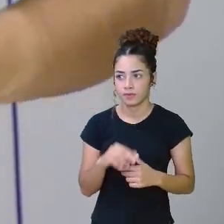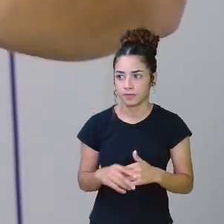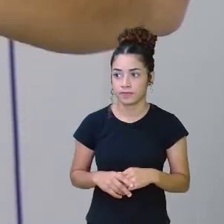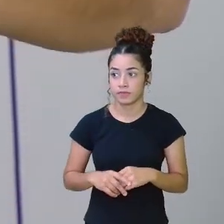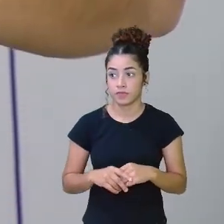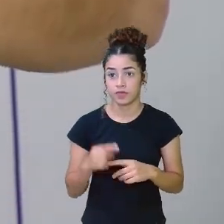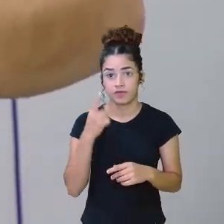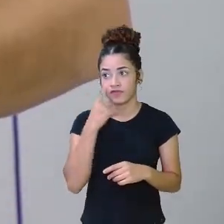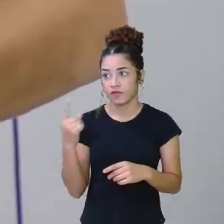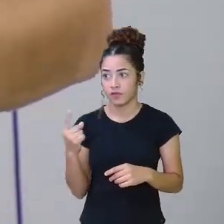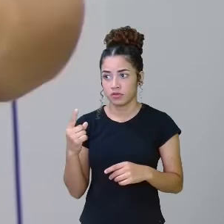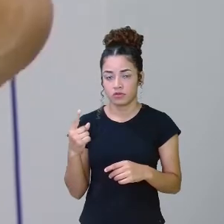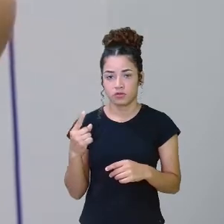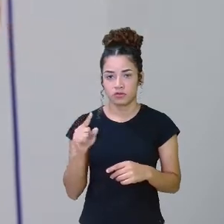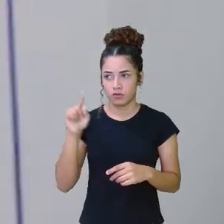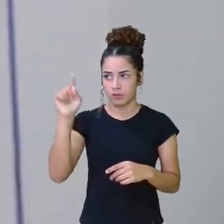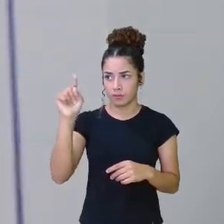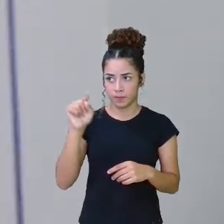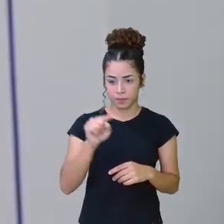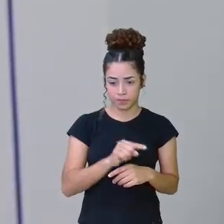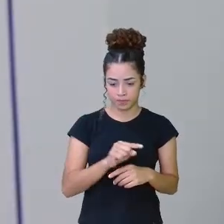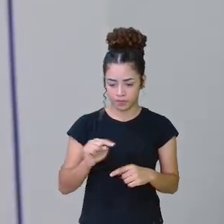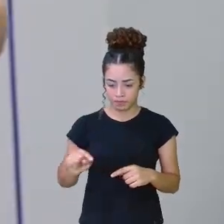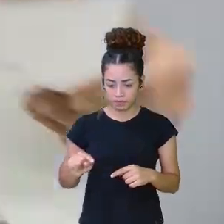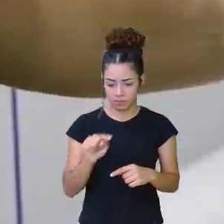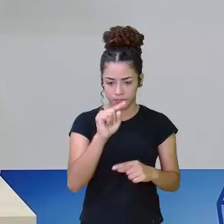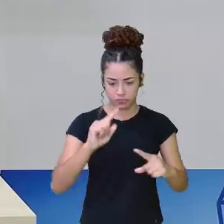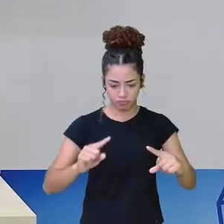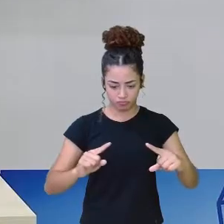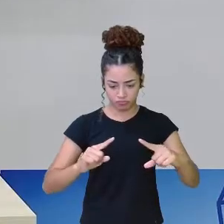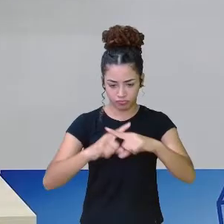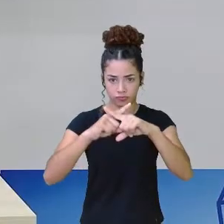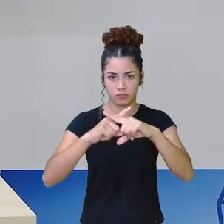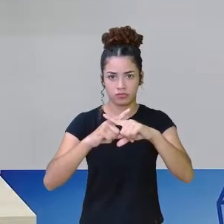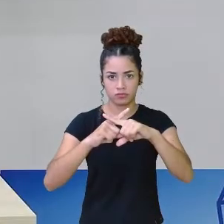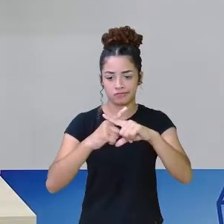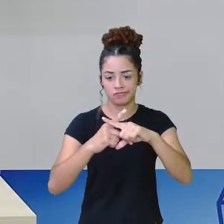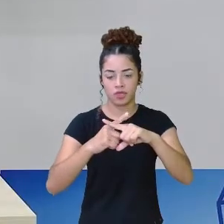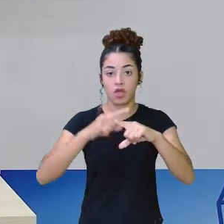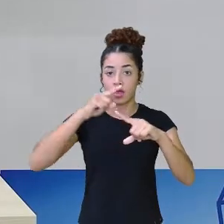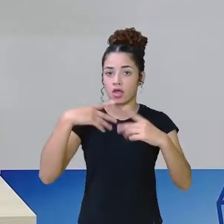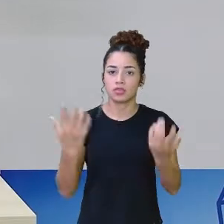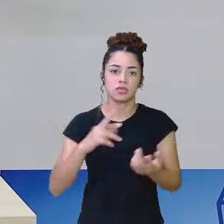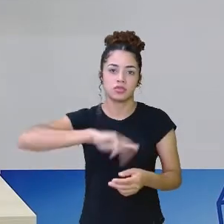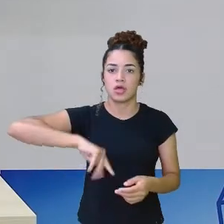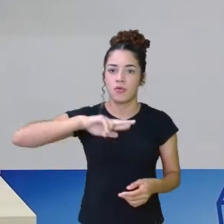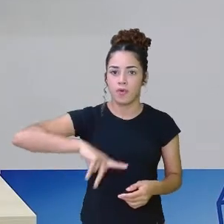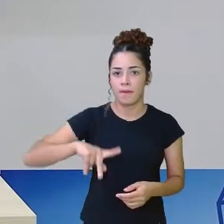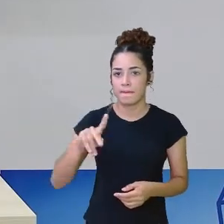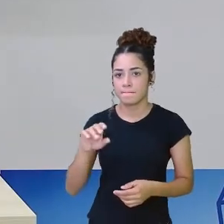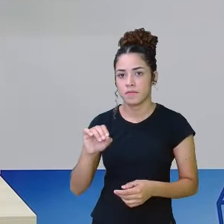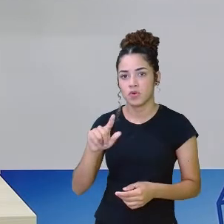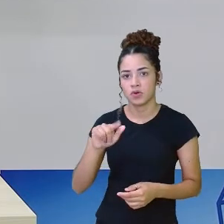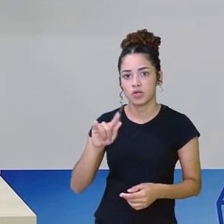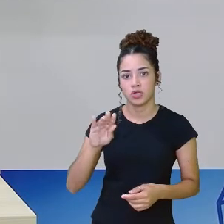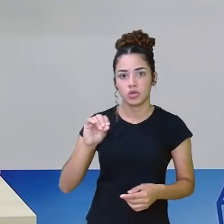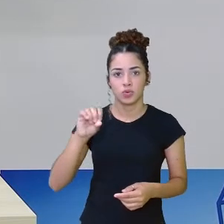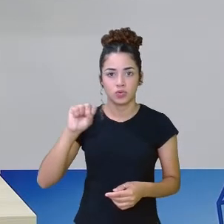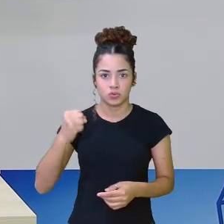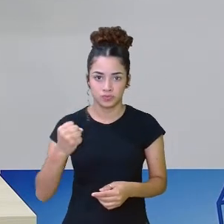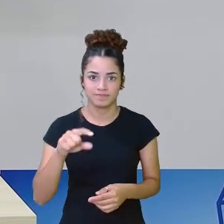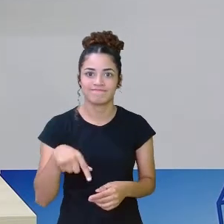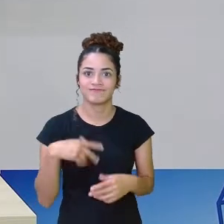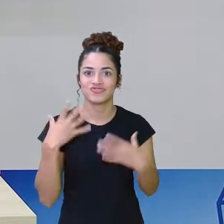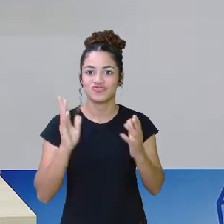Os segmentos se cruzam. Se os segmentos se cruzam, não são polígonos. Então já fica